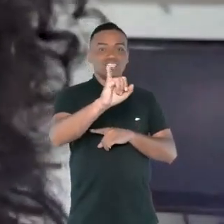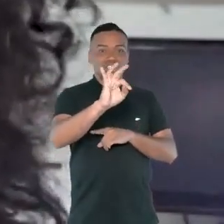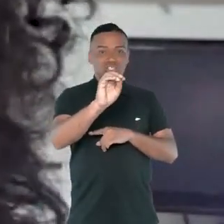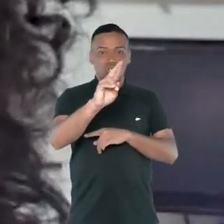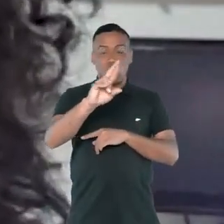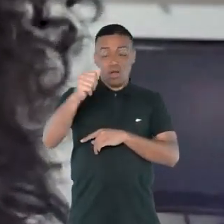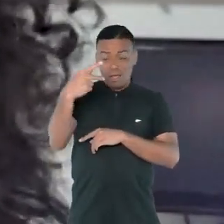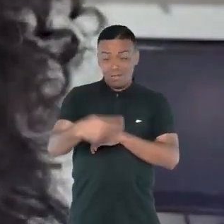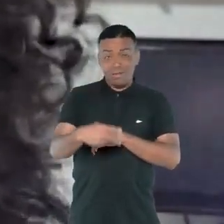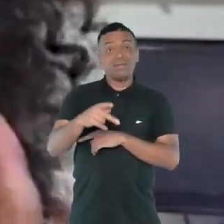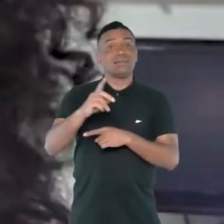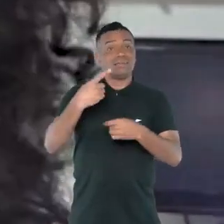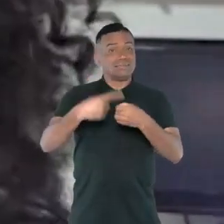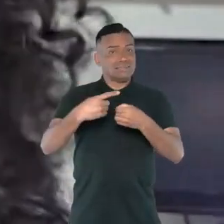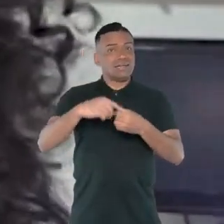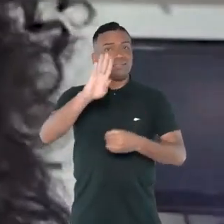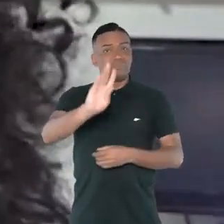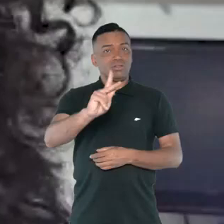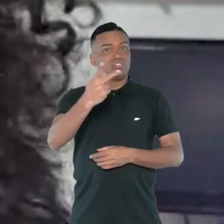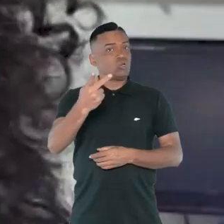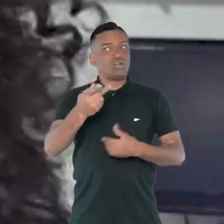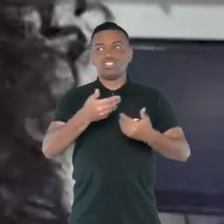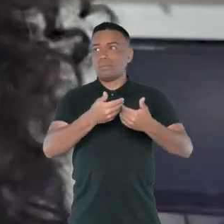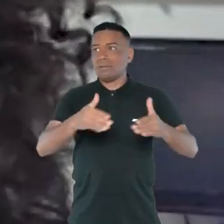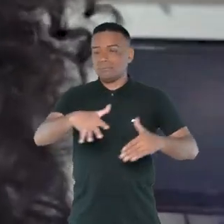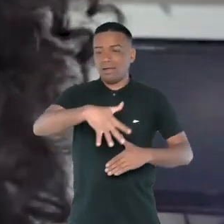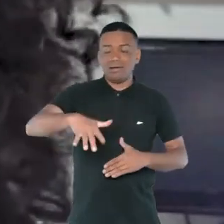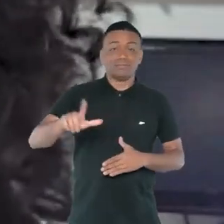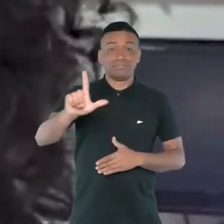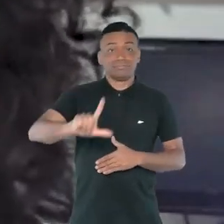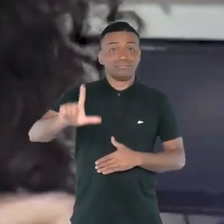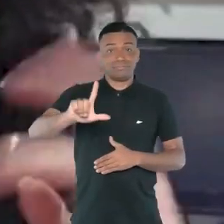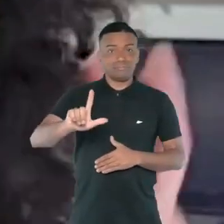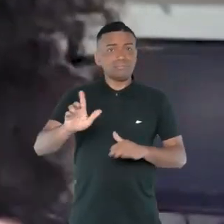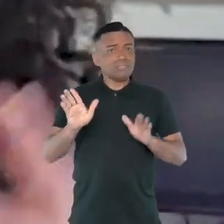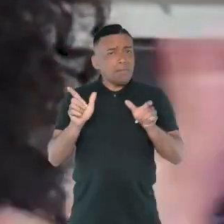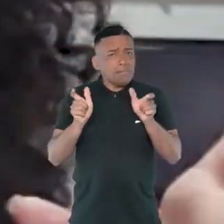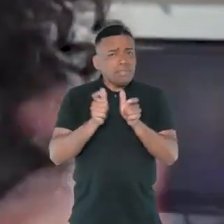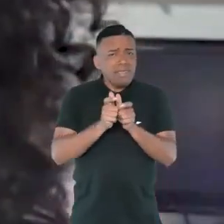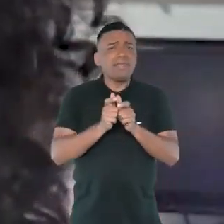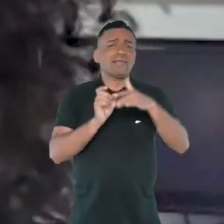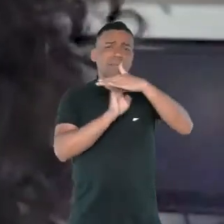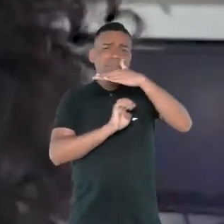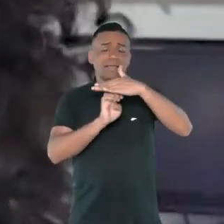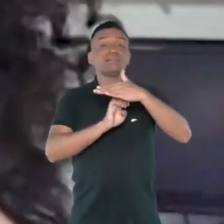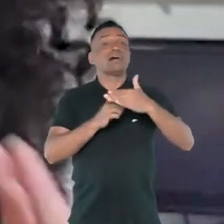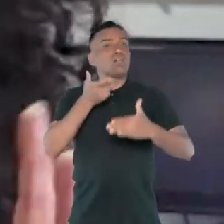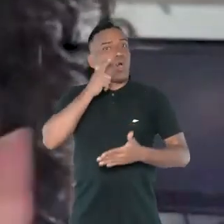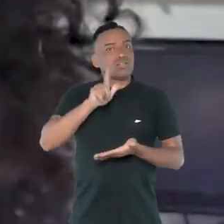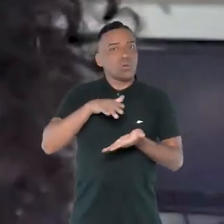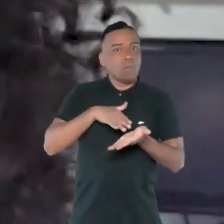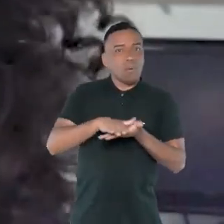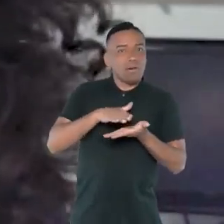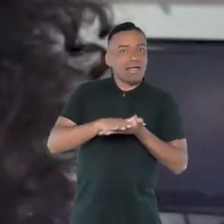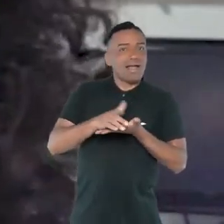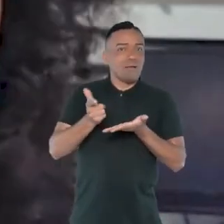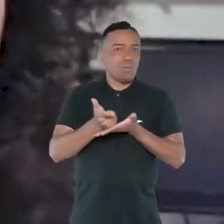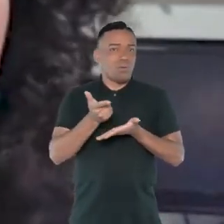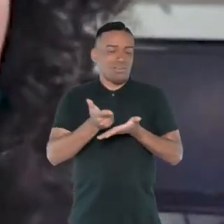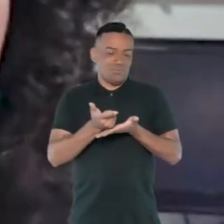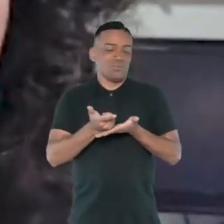eu consegui uma editora daqui de Belo Horizonte, uma editora que estava se abrindo para literatura, então uma editora